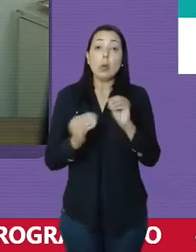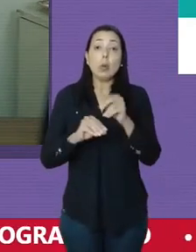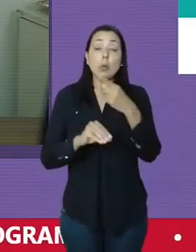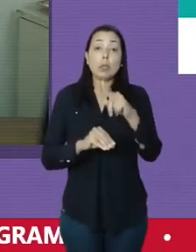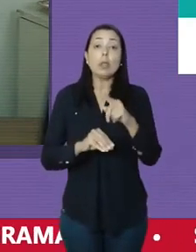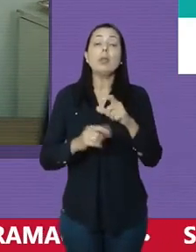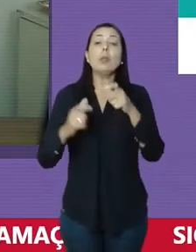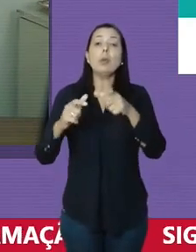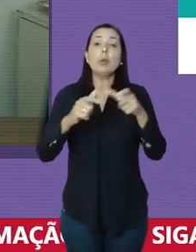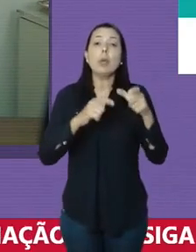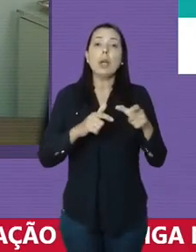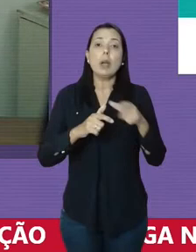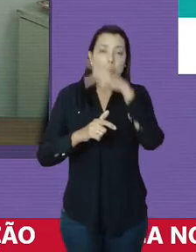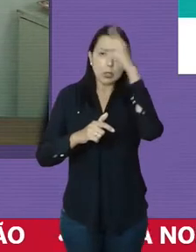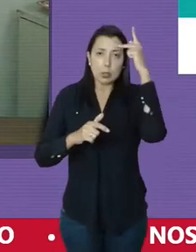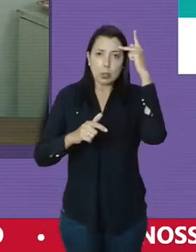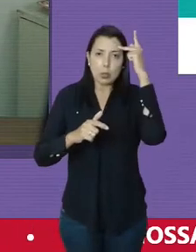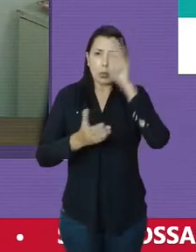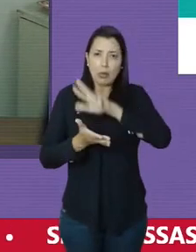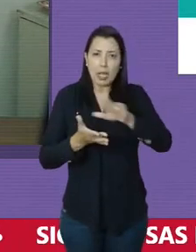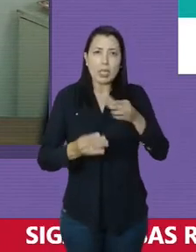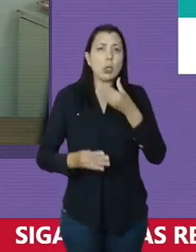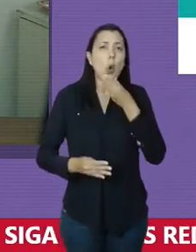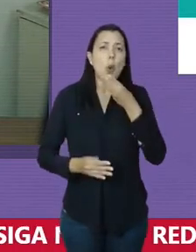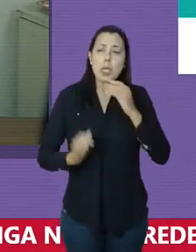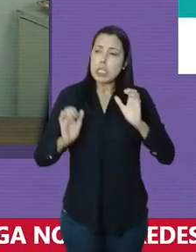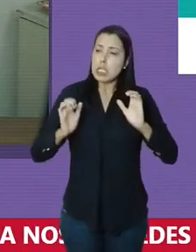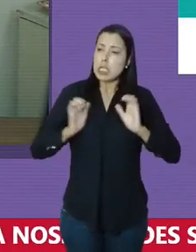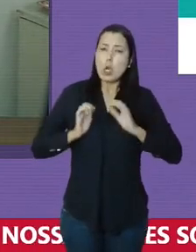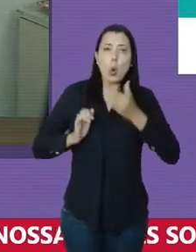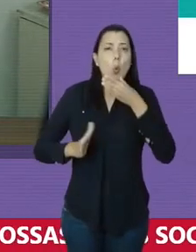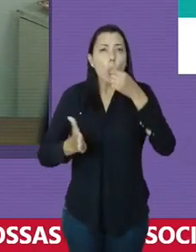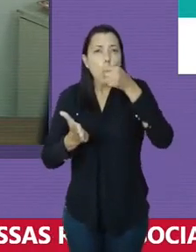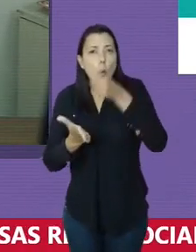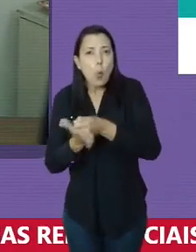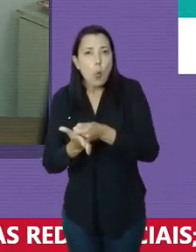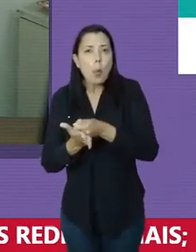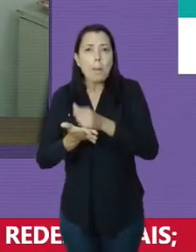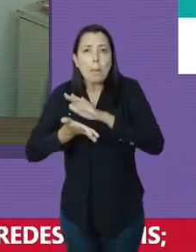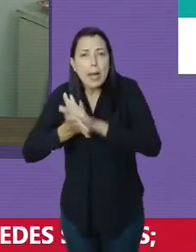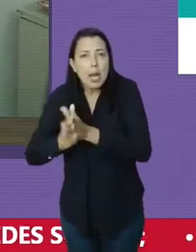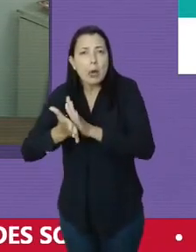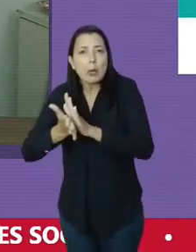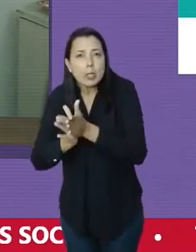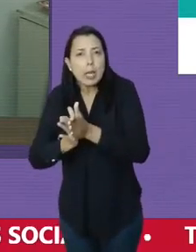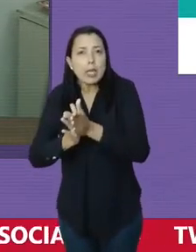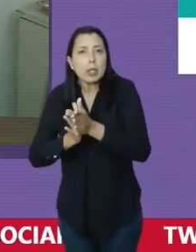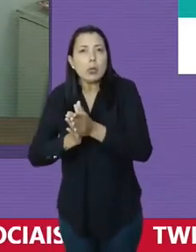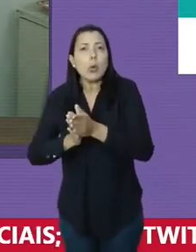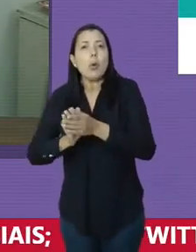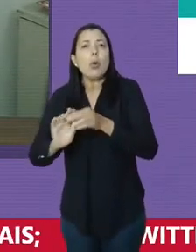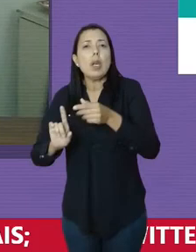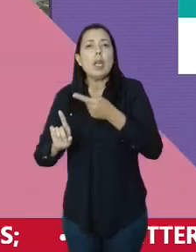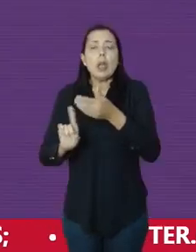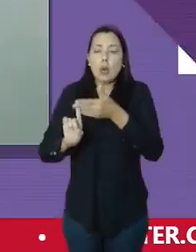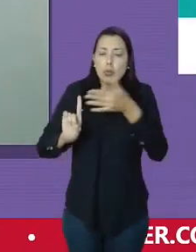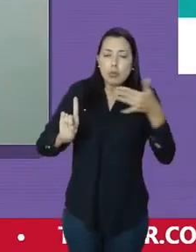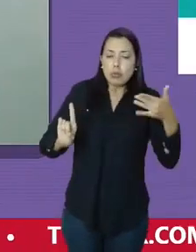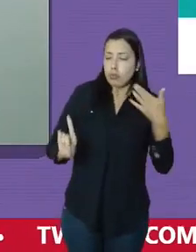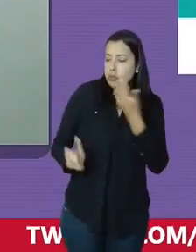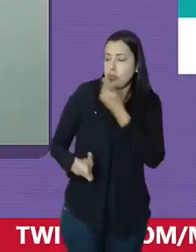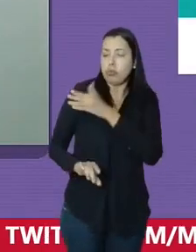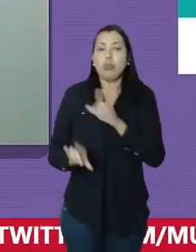seu lugar um bando formado por homens ricos, machistas, misóginos, homofóbicos e